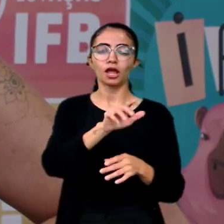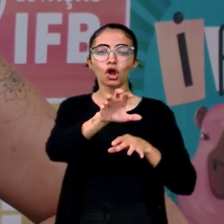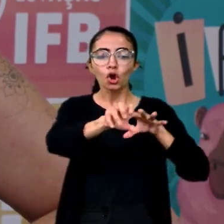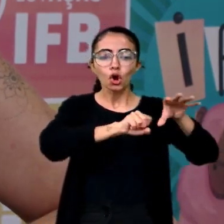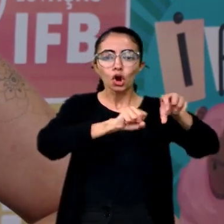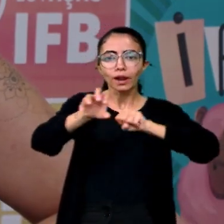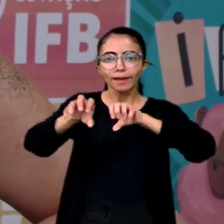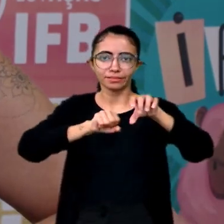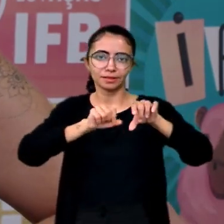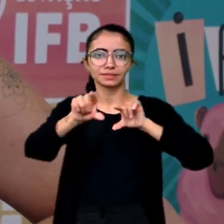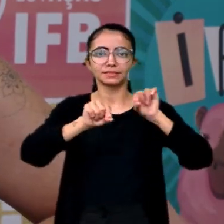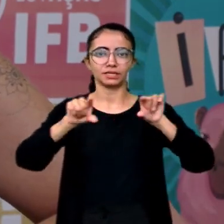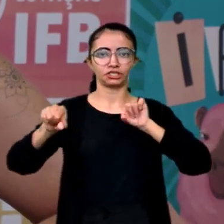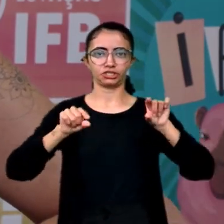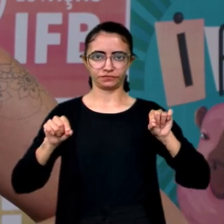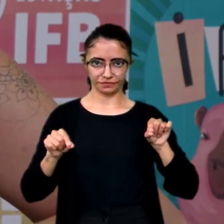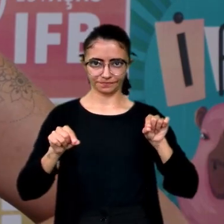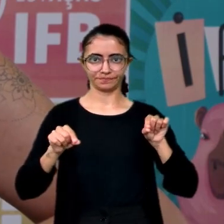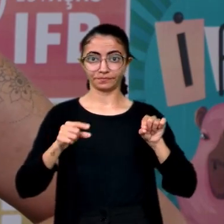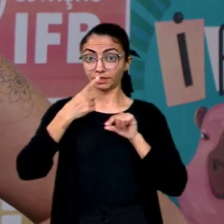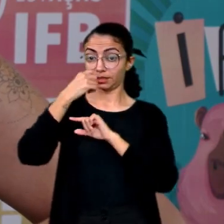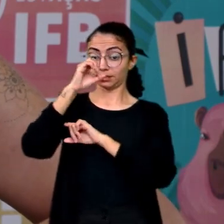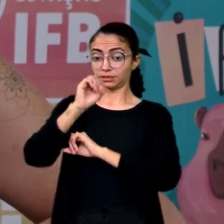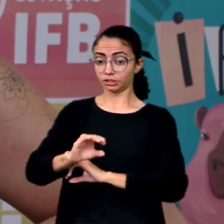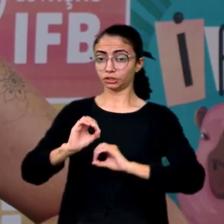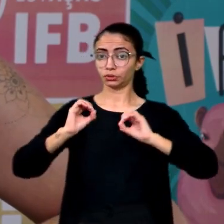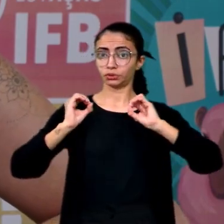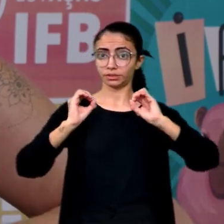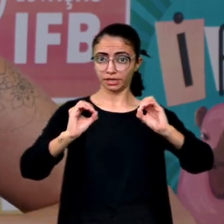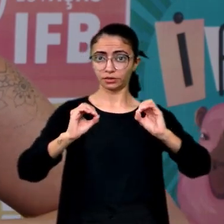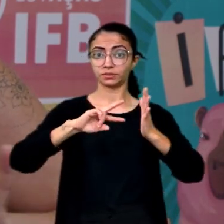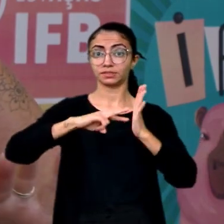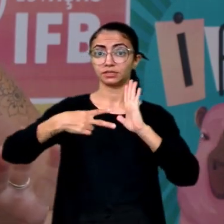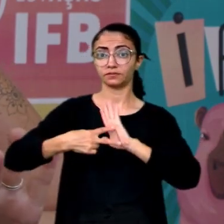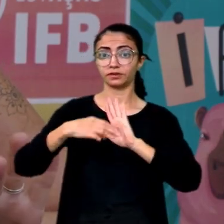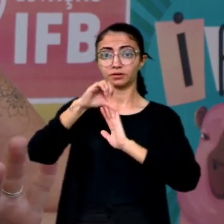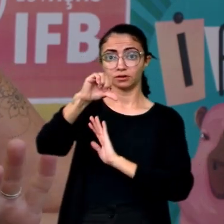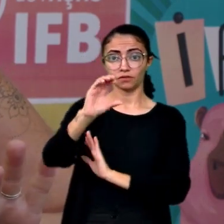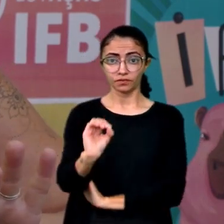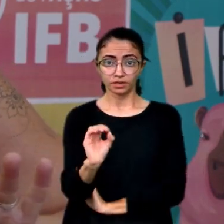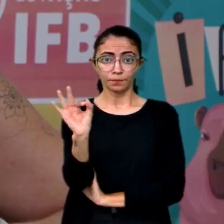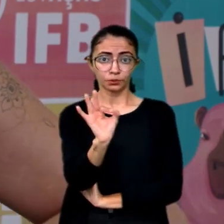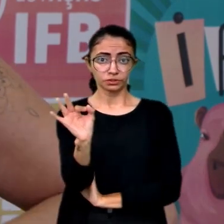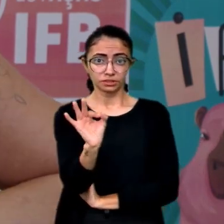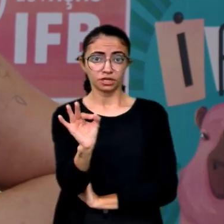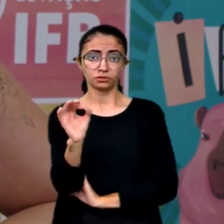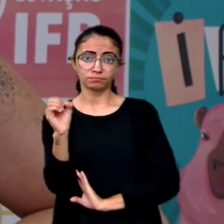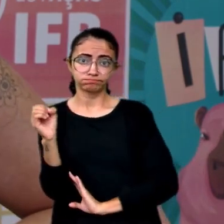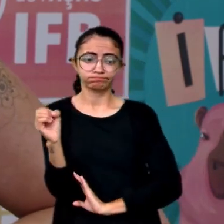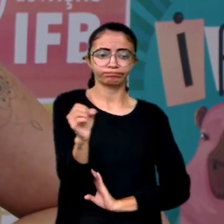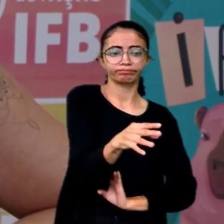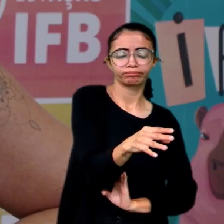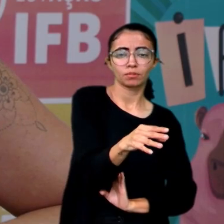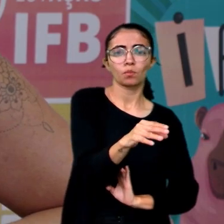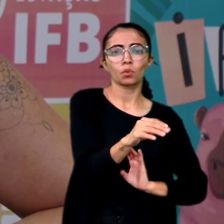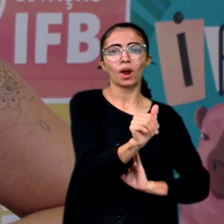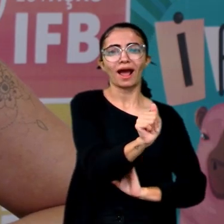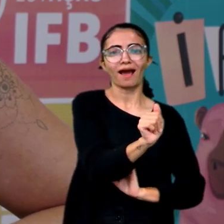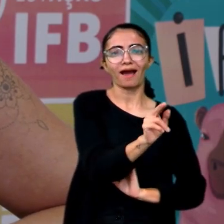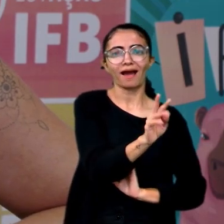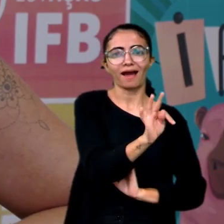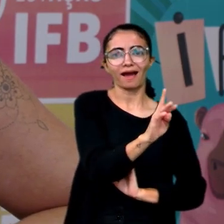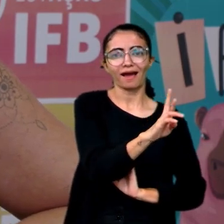outro passo. Ser lixo zero significa que 90% do que eu gero não vai para o aterro. Então, a gente fez toda